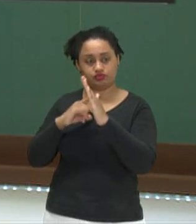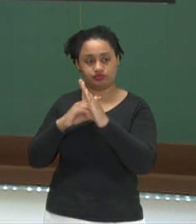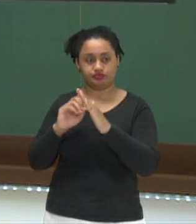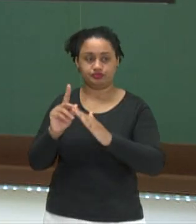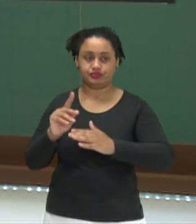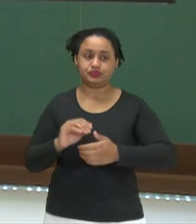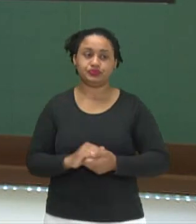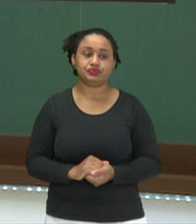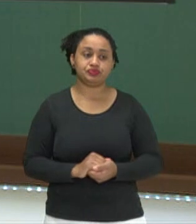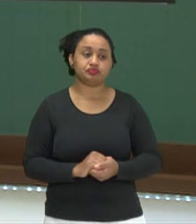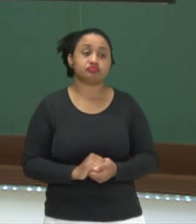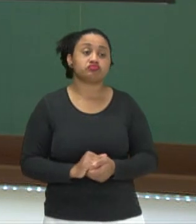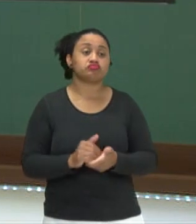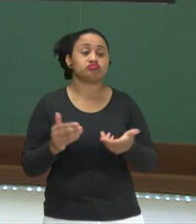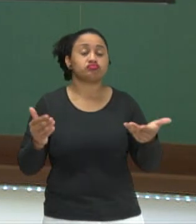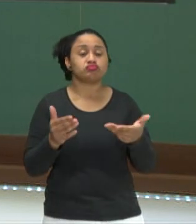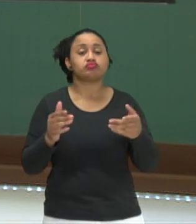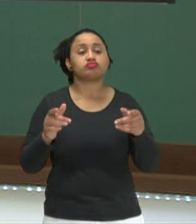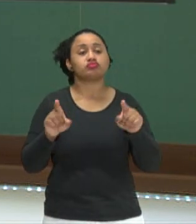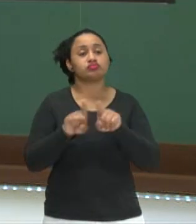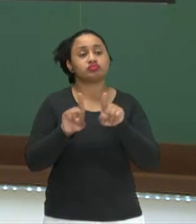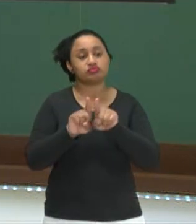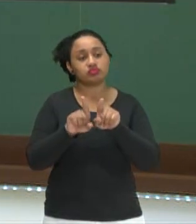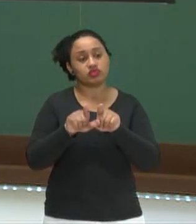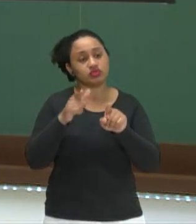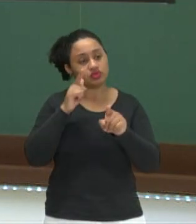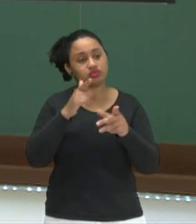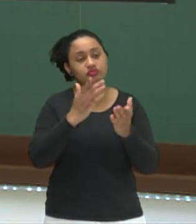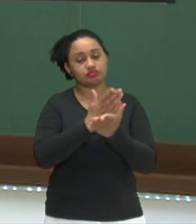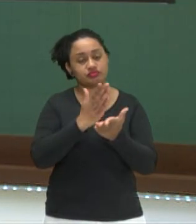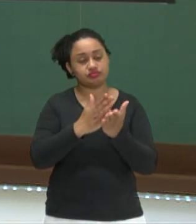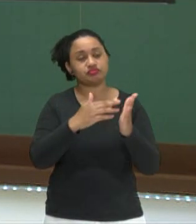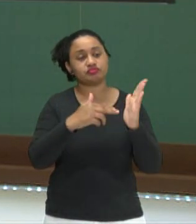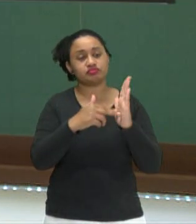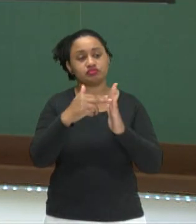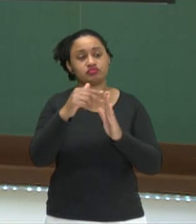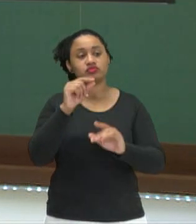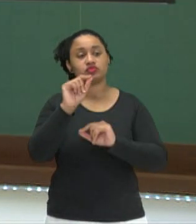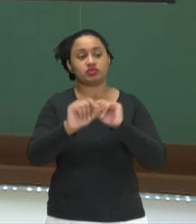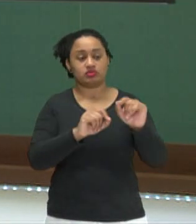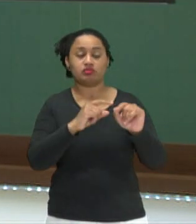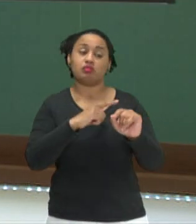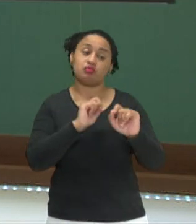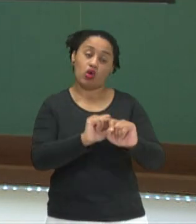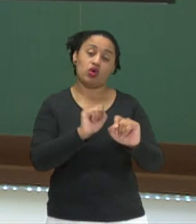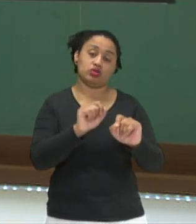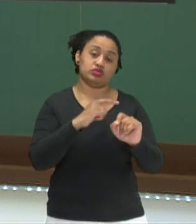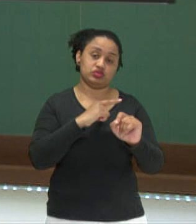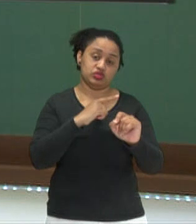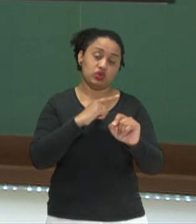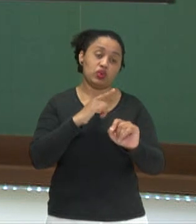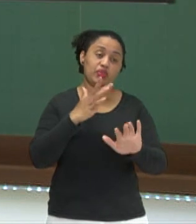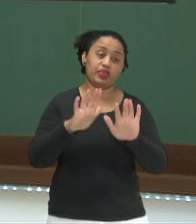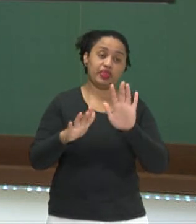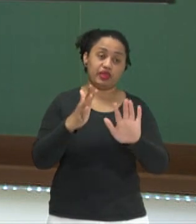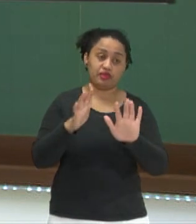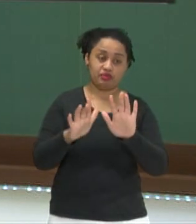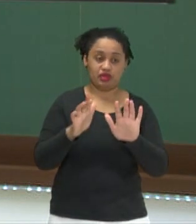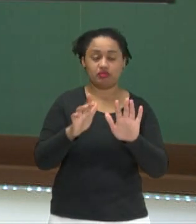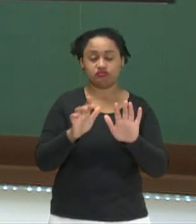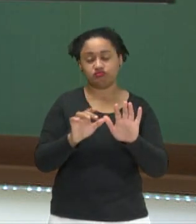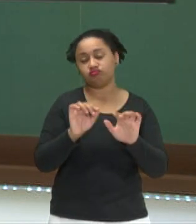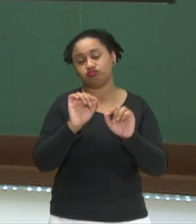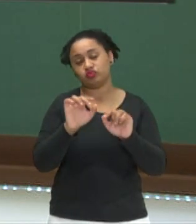graus. Agora vamos ainda classificando o prisma. Nós podemos classificar o prisma, e vamos dar o nome